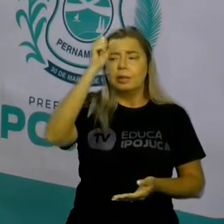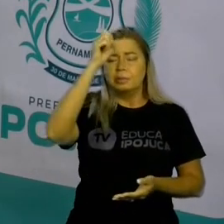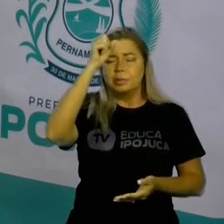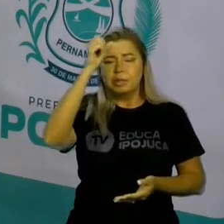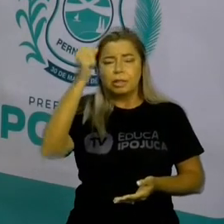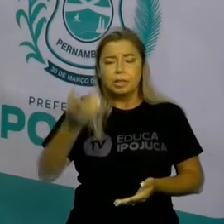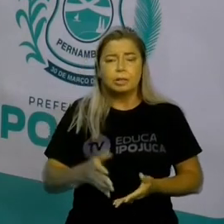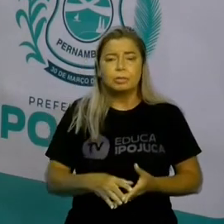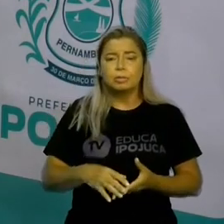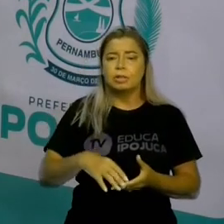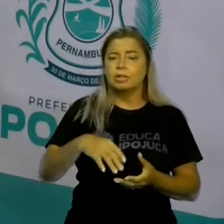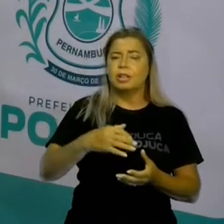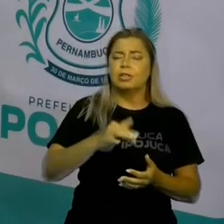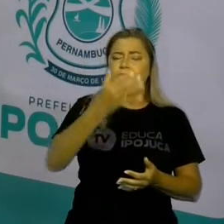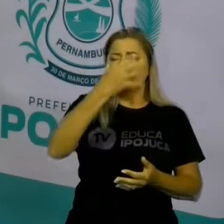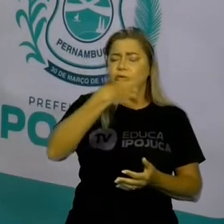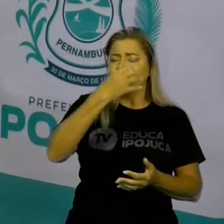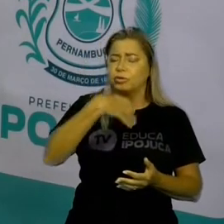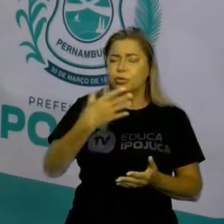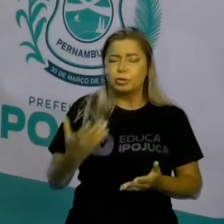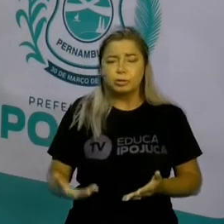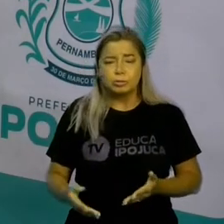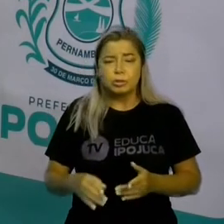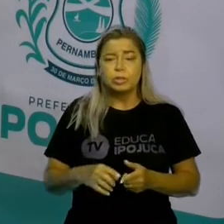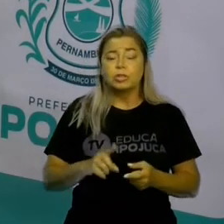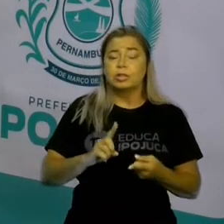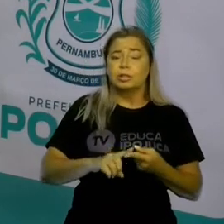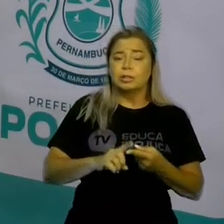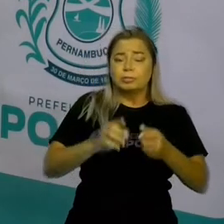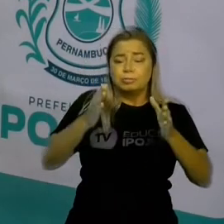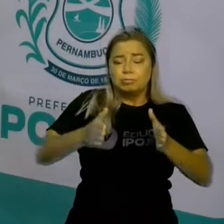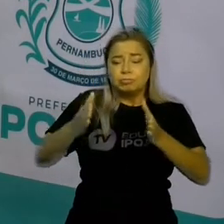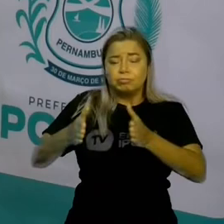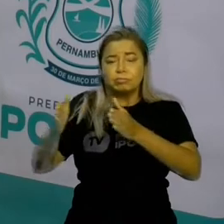estações do ano. Nós somamos os valores,